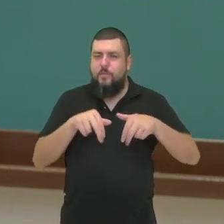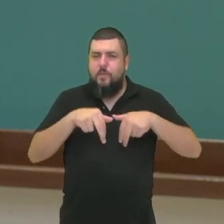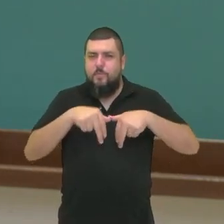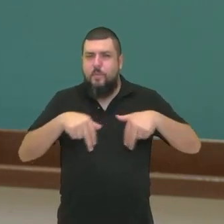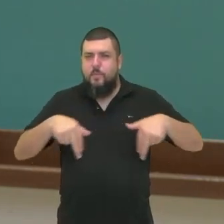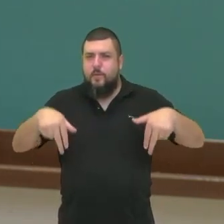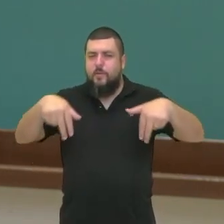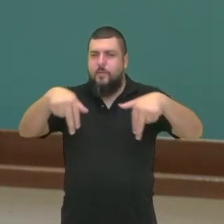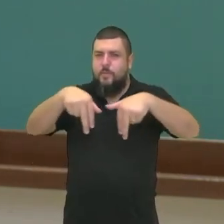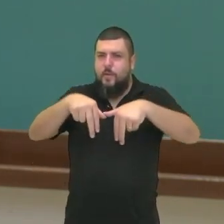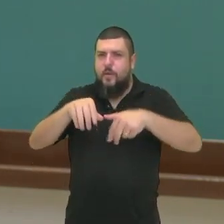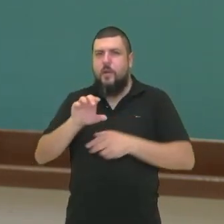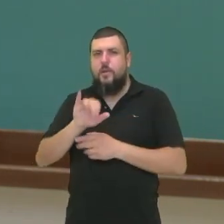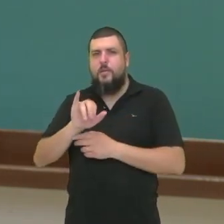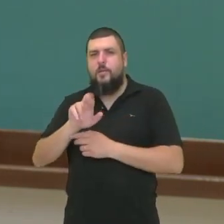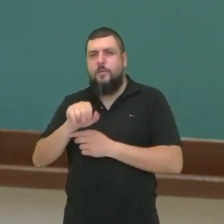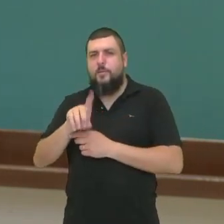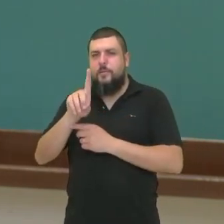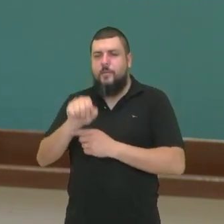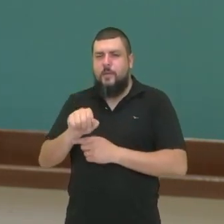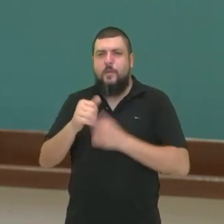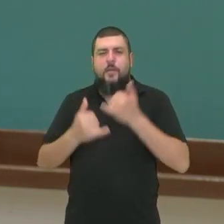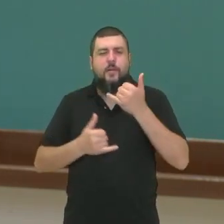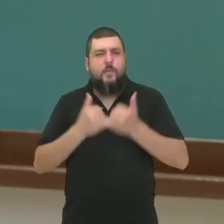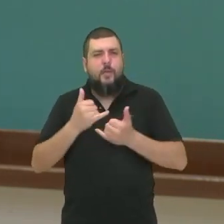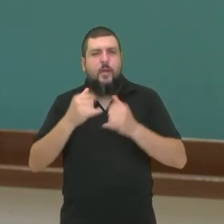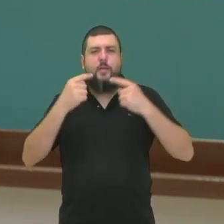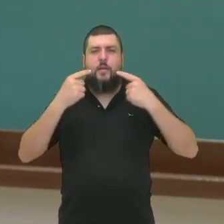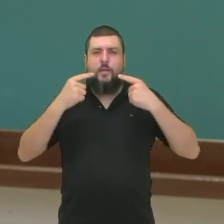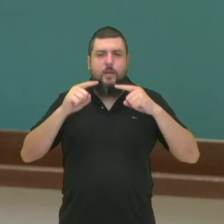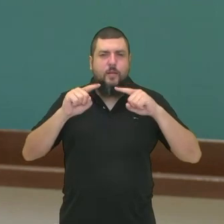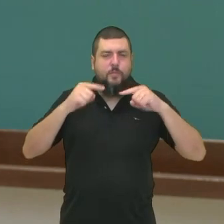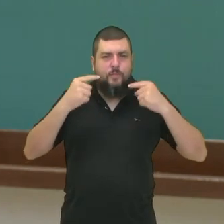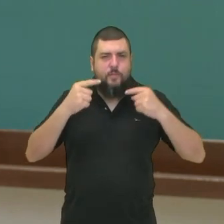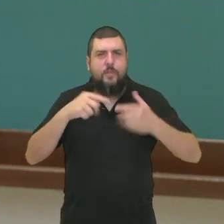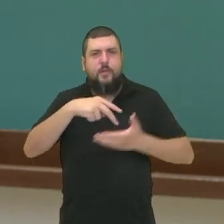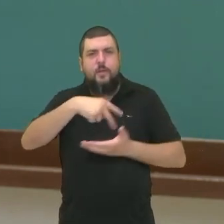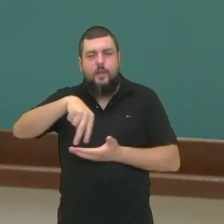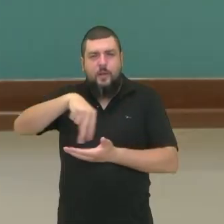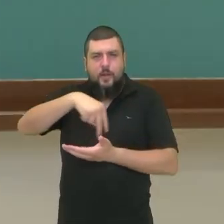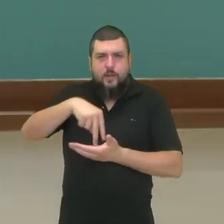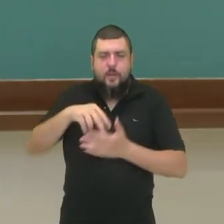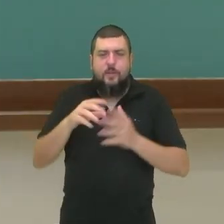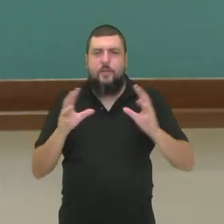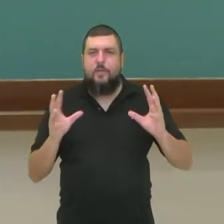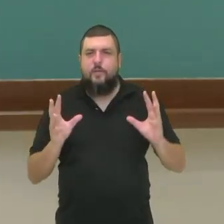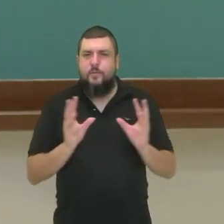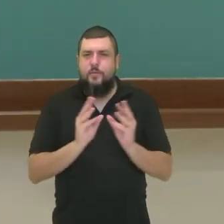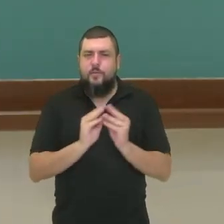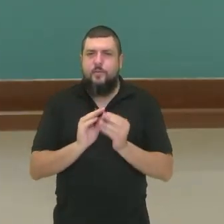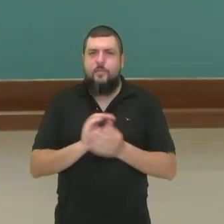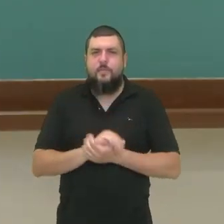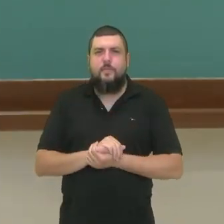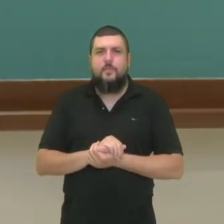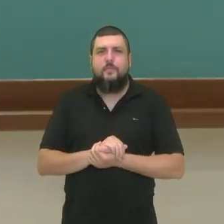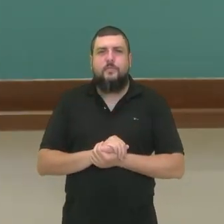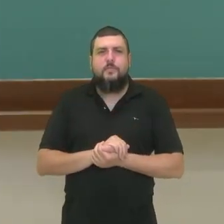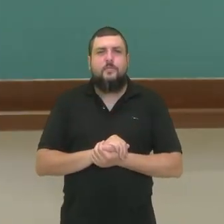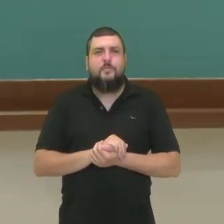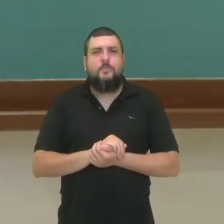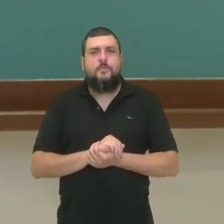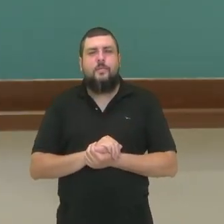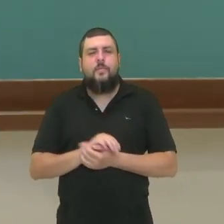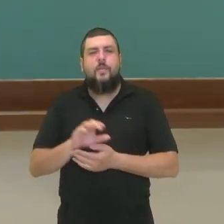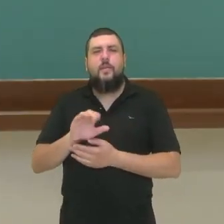Sobre brincar, sobre a questão da música da ciranda, a dança da ciranda, sobre os cirandeiros. Quem são os cirandeiros?